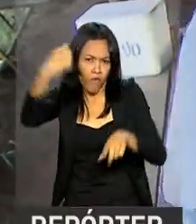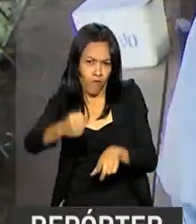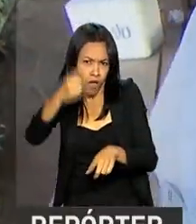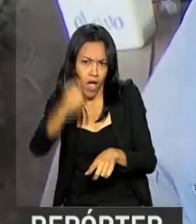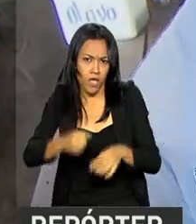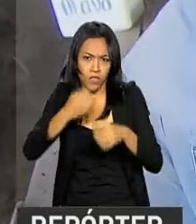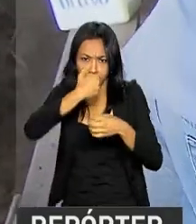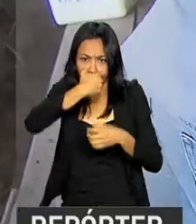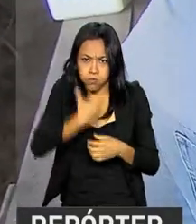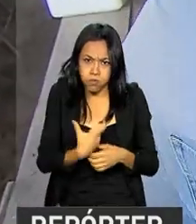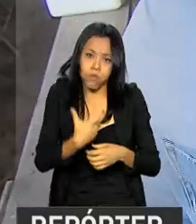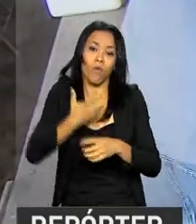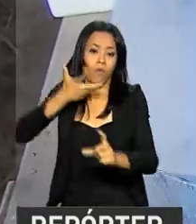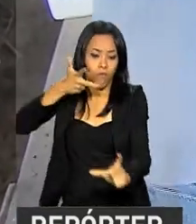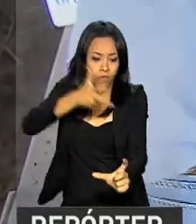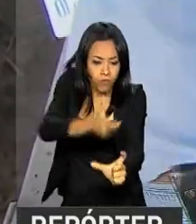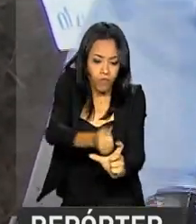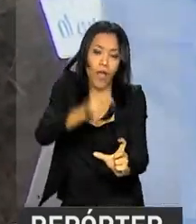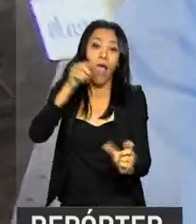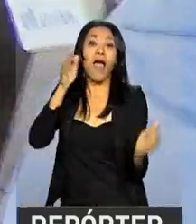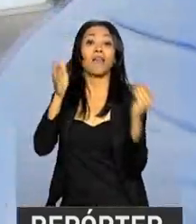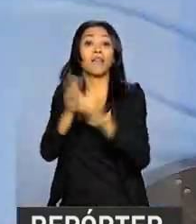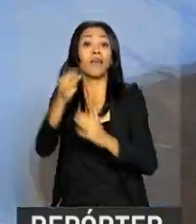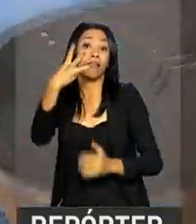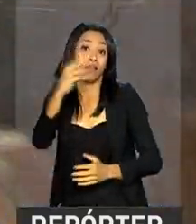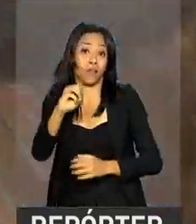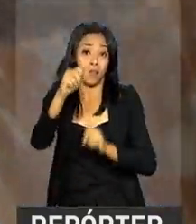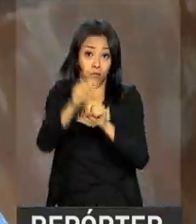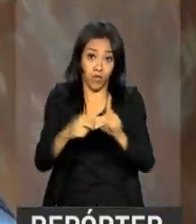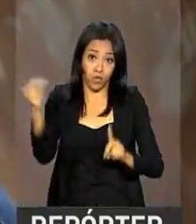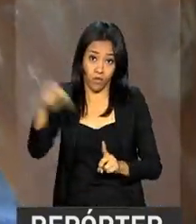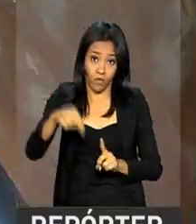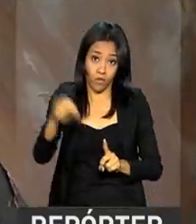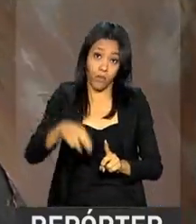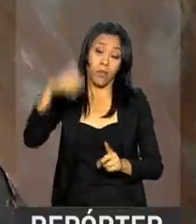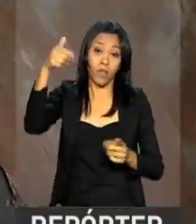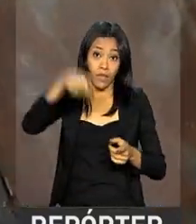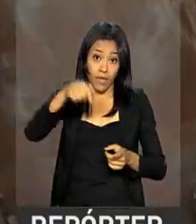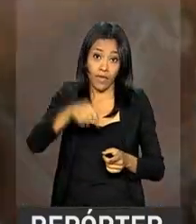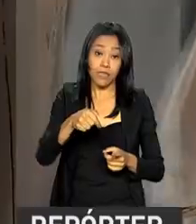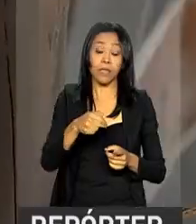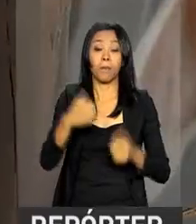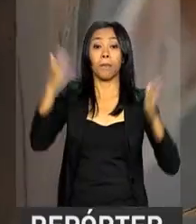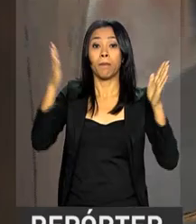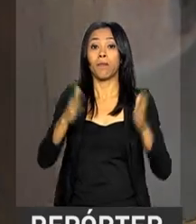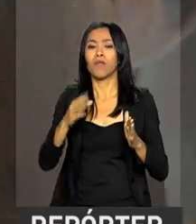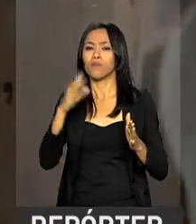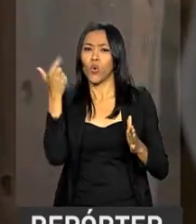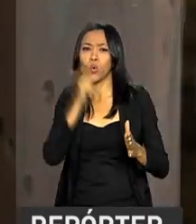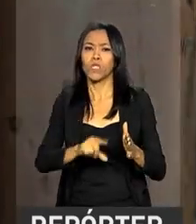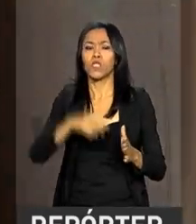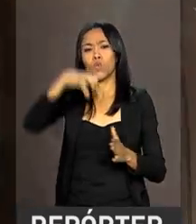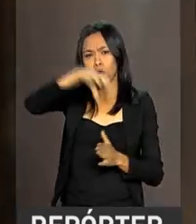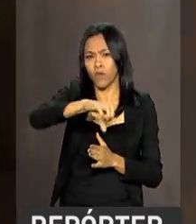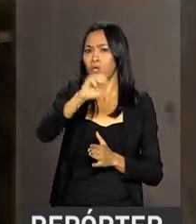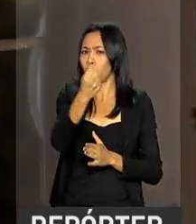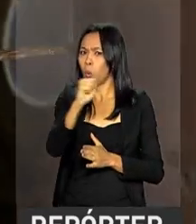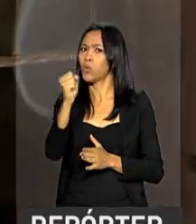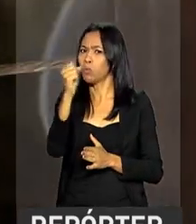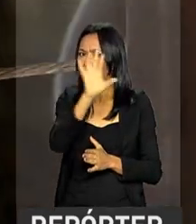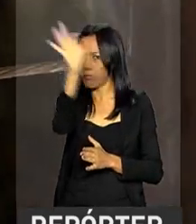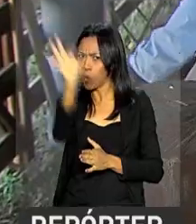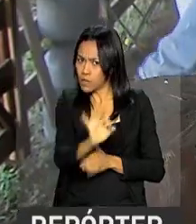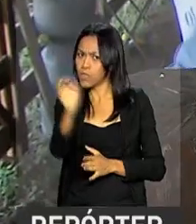será feita até 30 de novembro na primeira etapa deste ano a cobertura vacinal atingiu 98% do rebanho o que